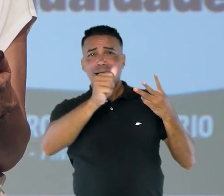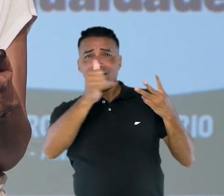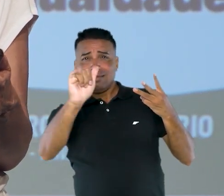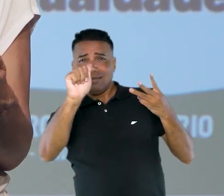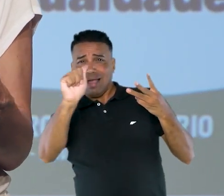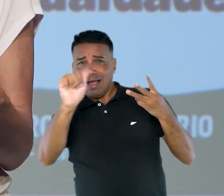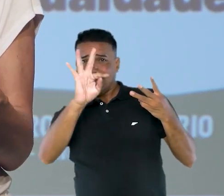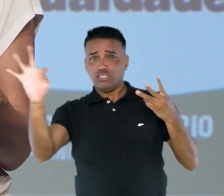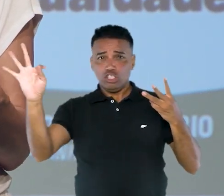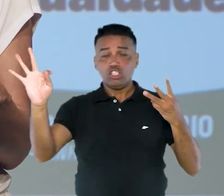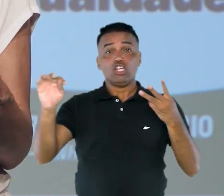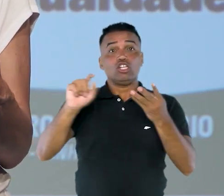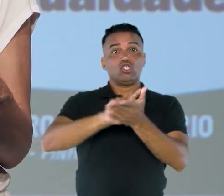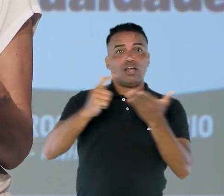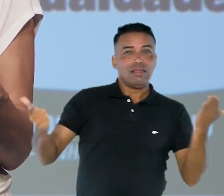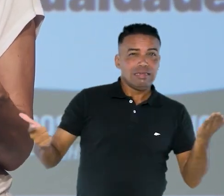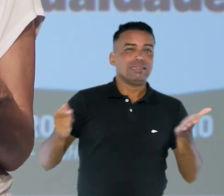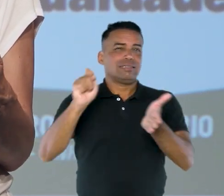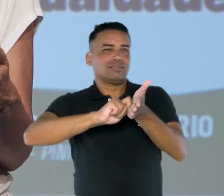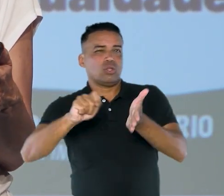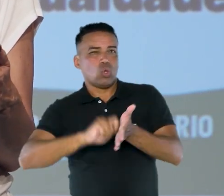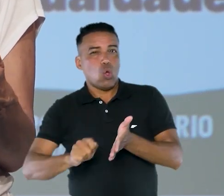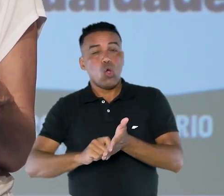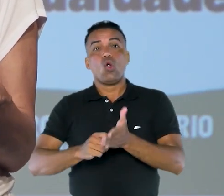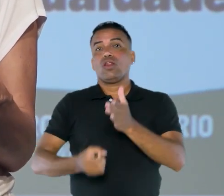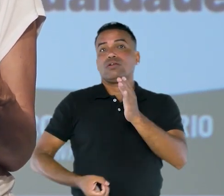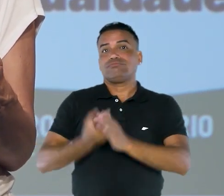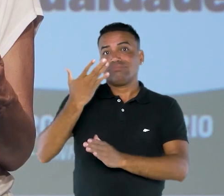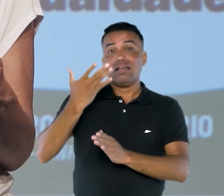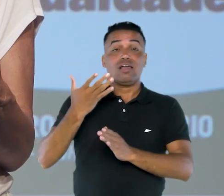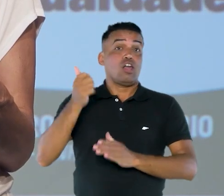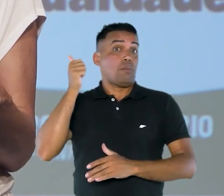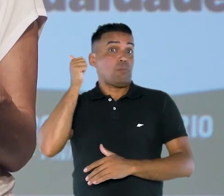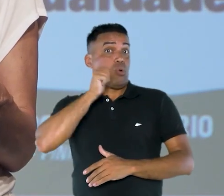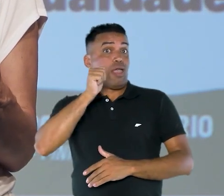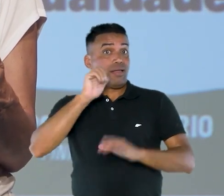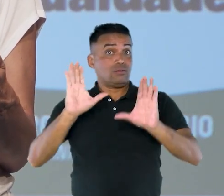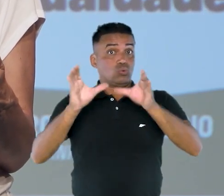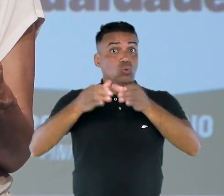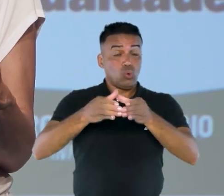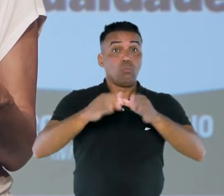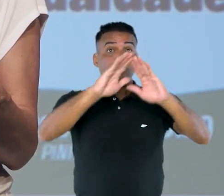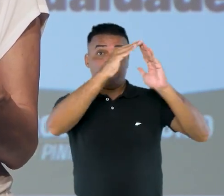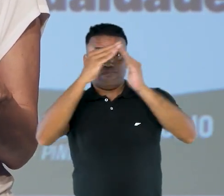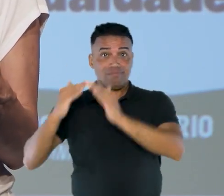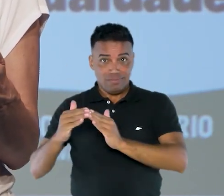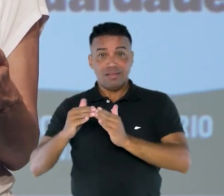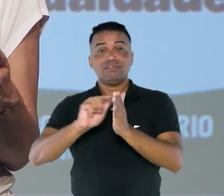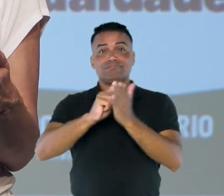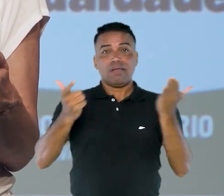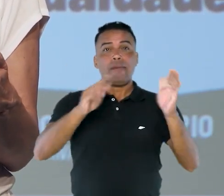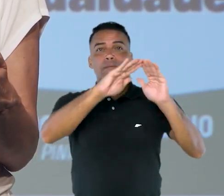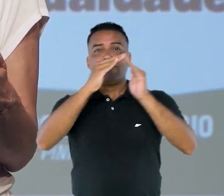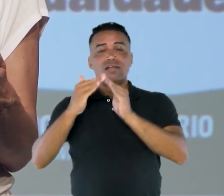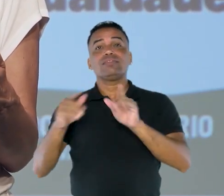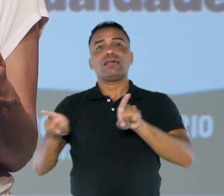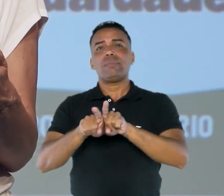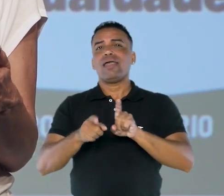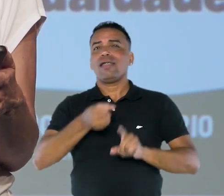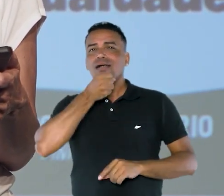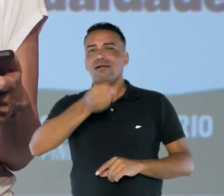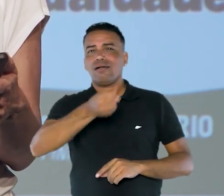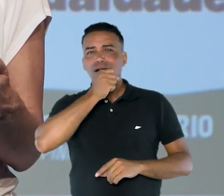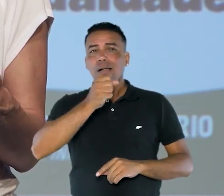jornalista, apresentadora e escritora, é cofundadora do site jornalístico Nós, Mulheres da Periferia, e consultora jornalística